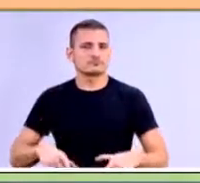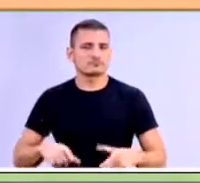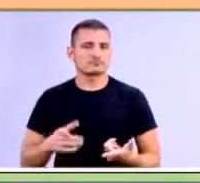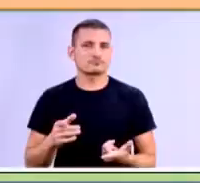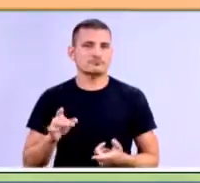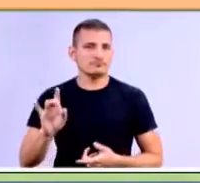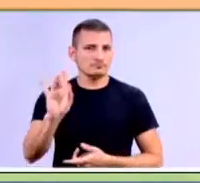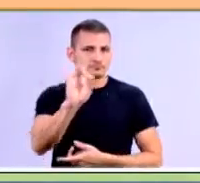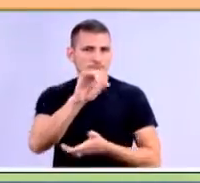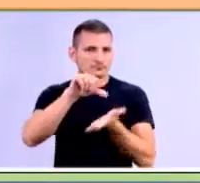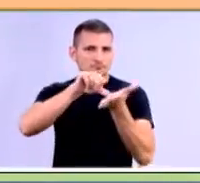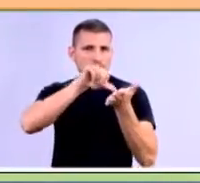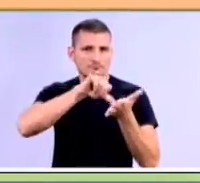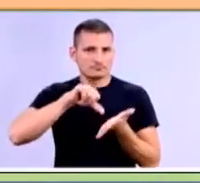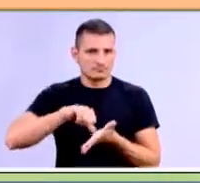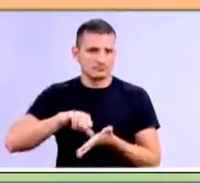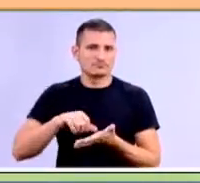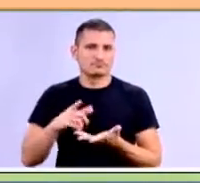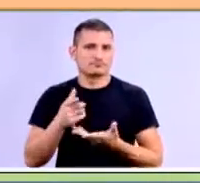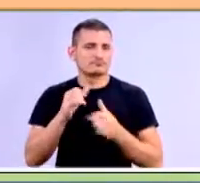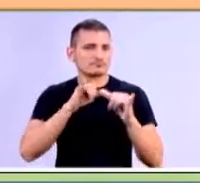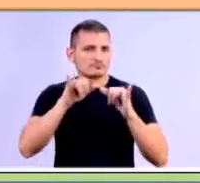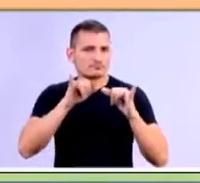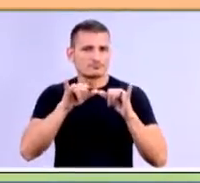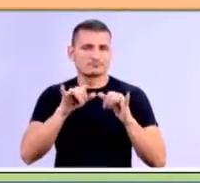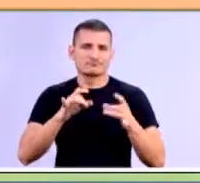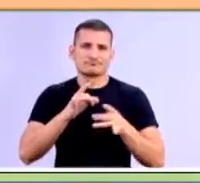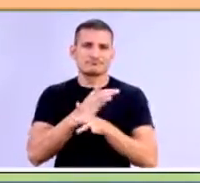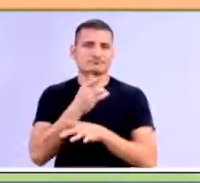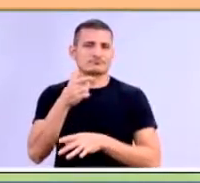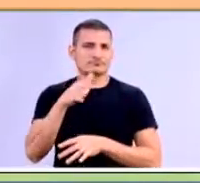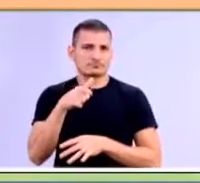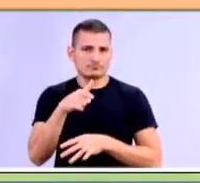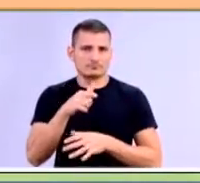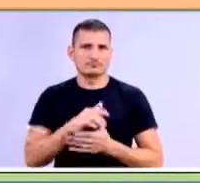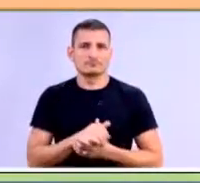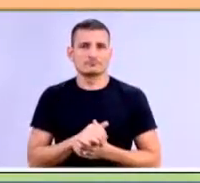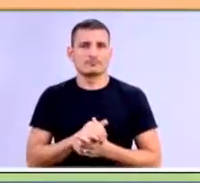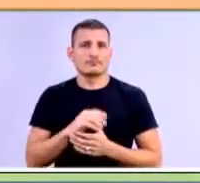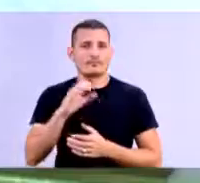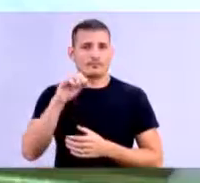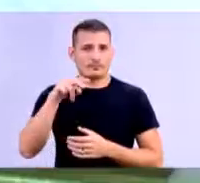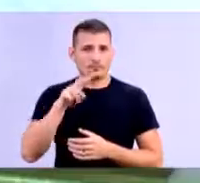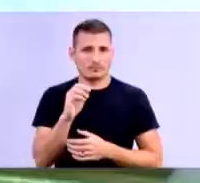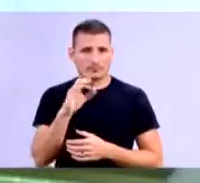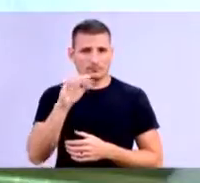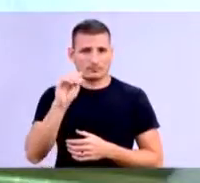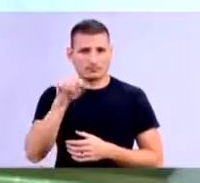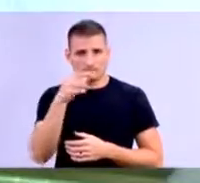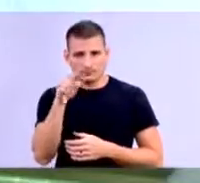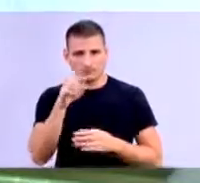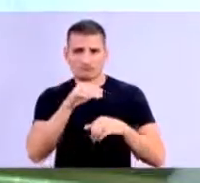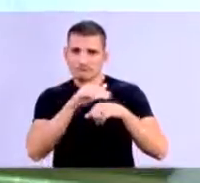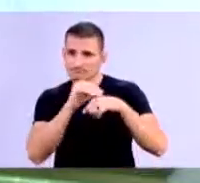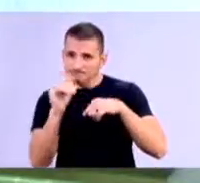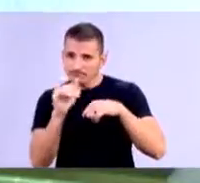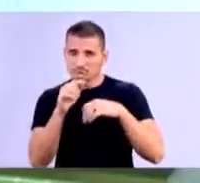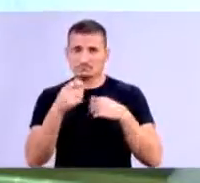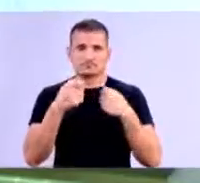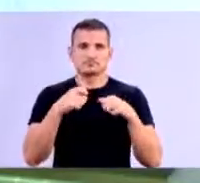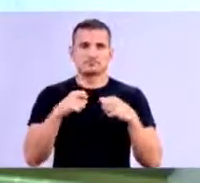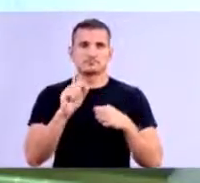cada polo? As informações estão incompletas. Uma convocação, ela